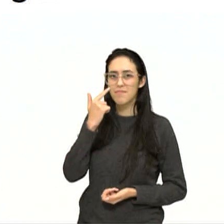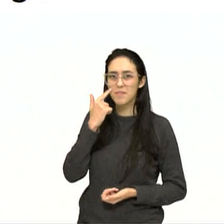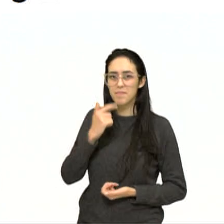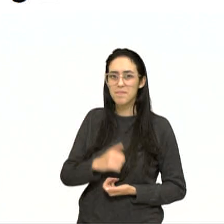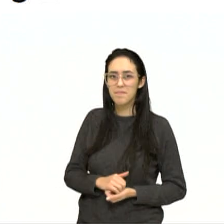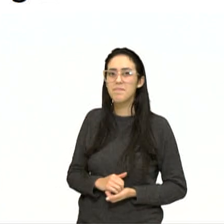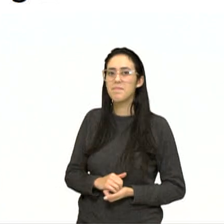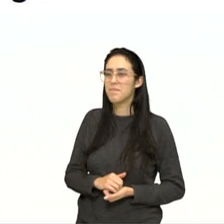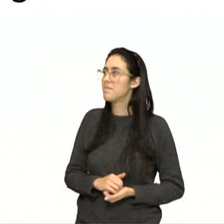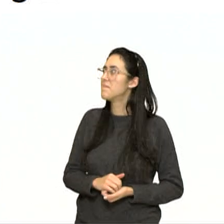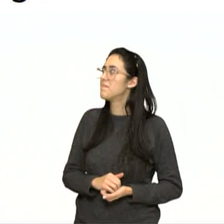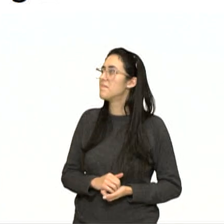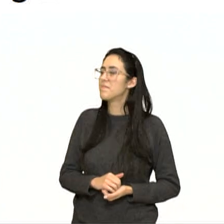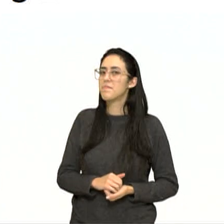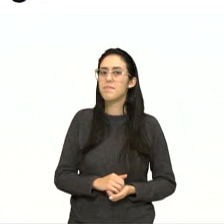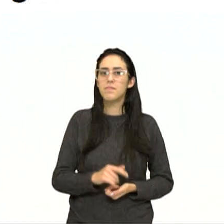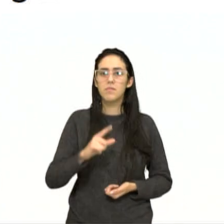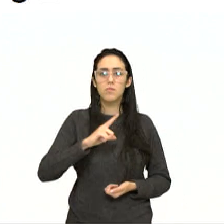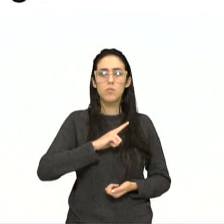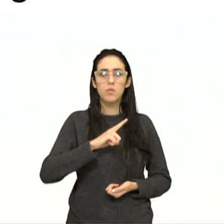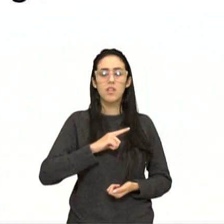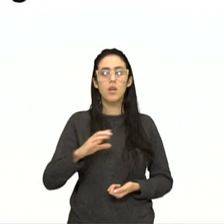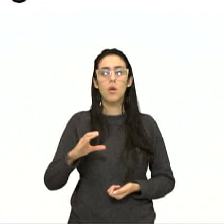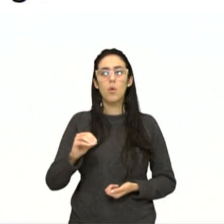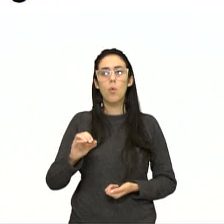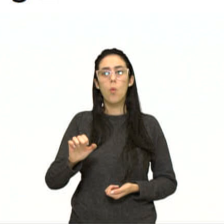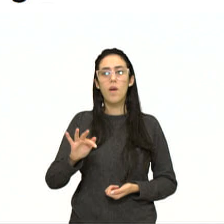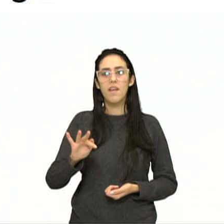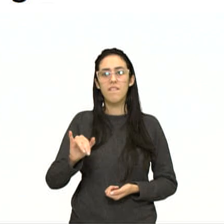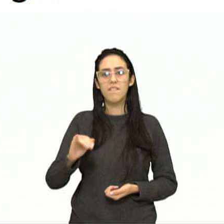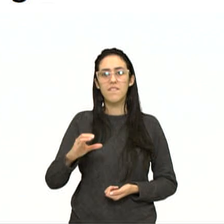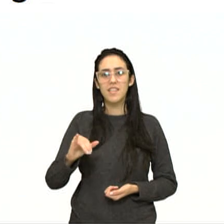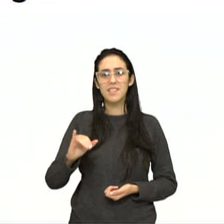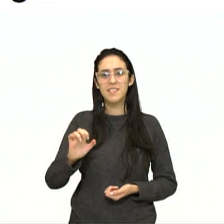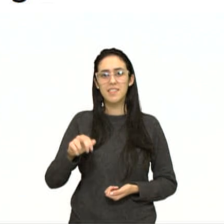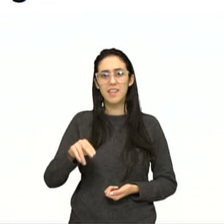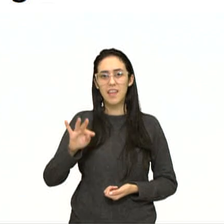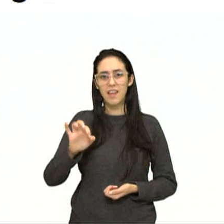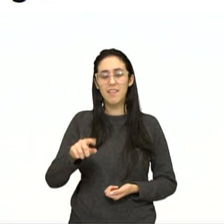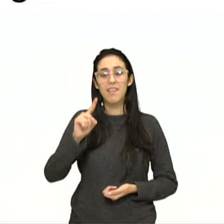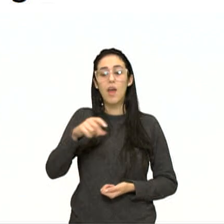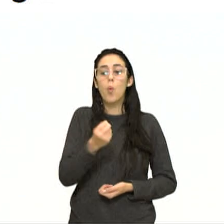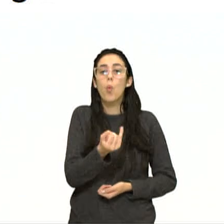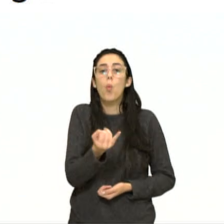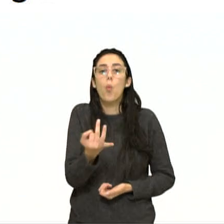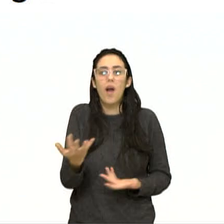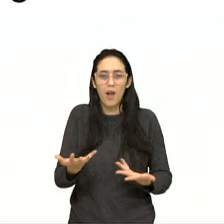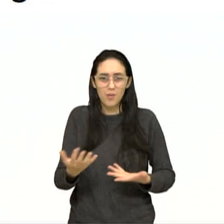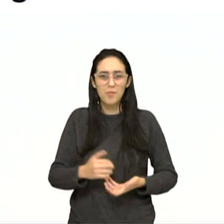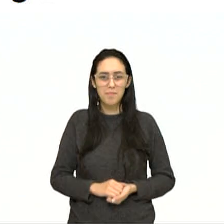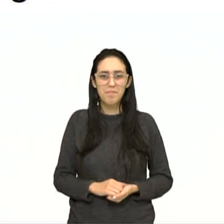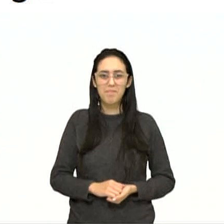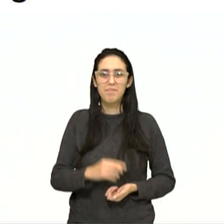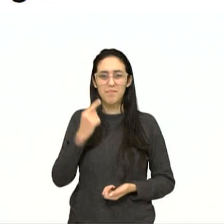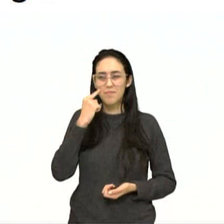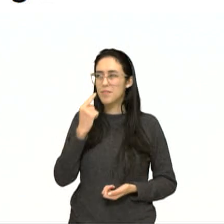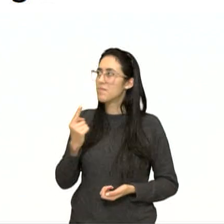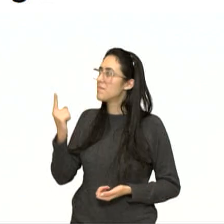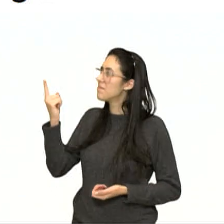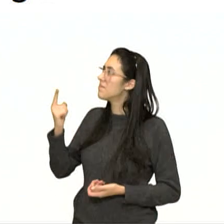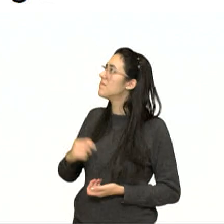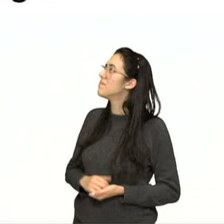4A. Ah, o coeficiente é a quantidade, lembra? Pois é. 1 mais 10 menos